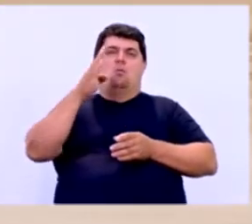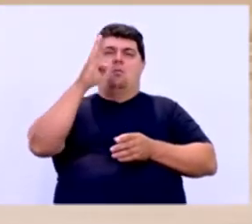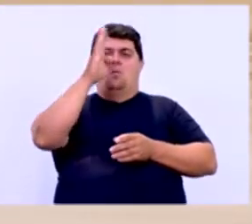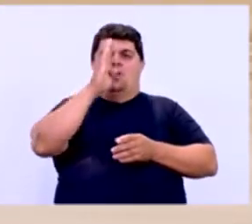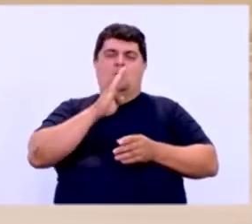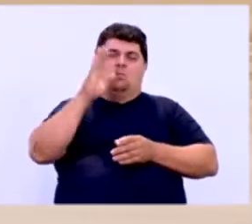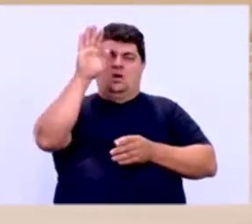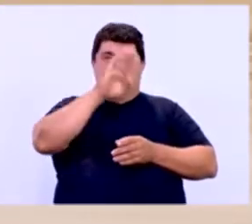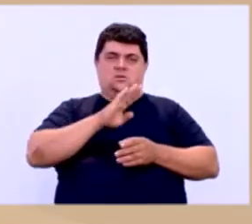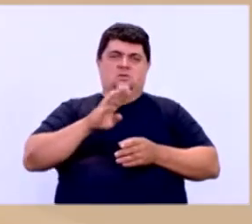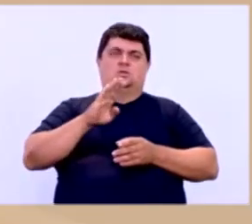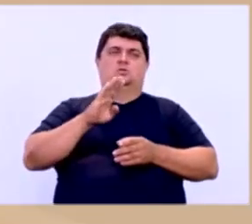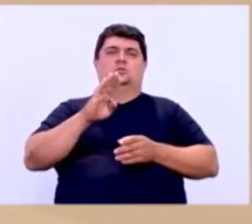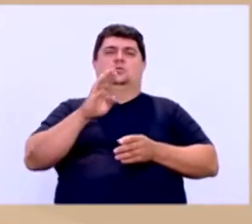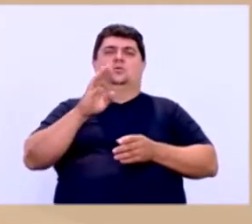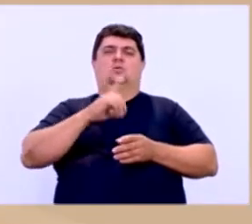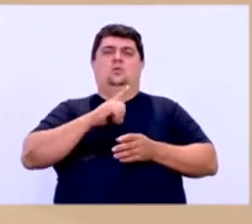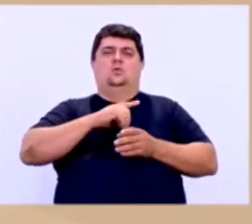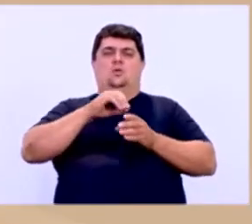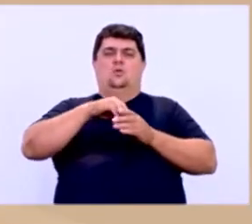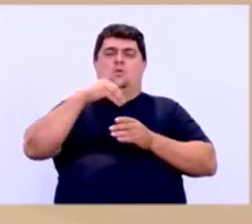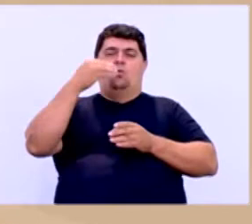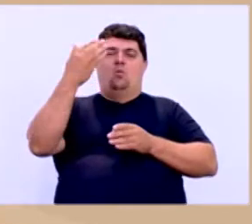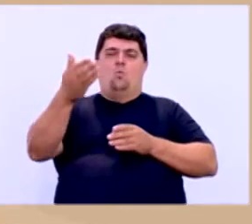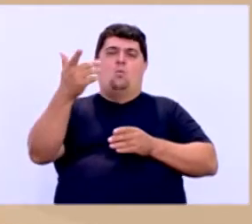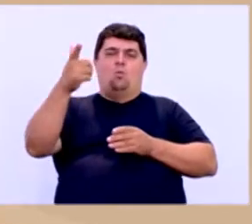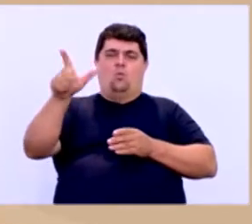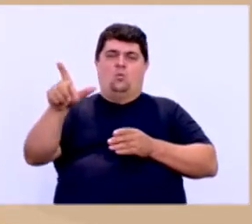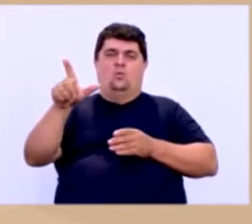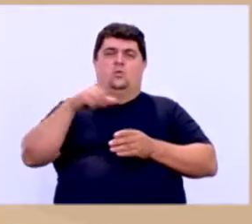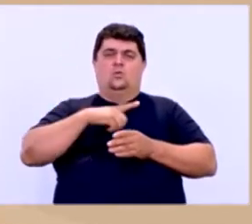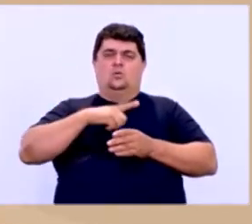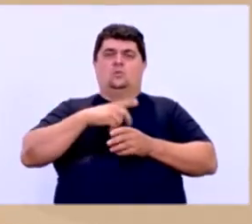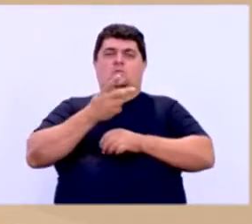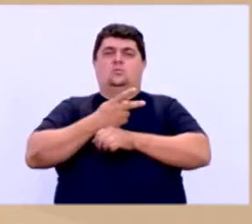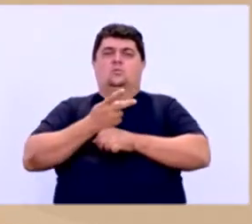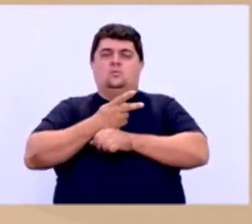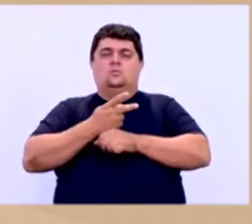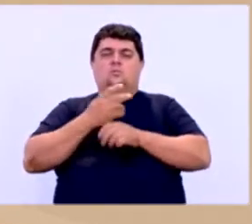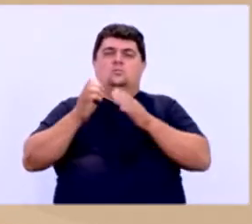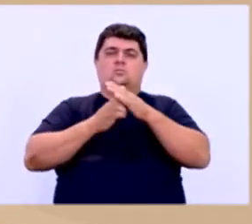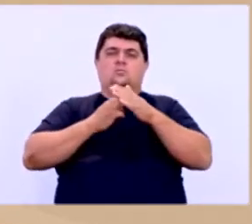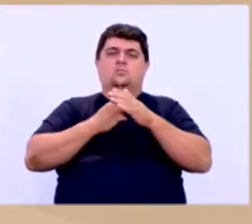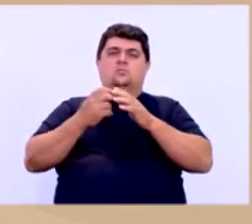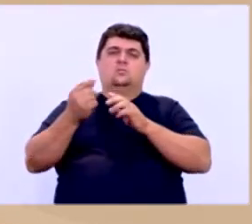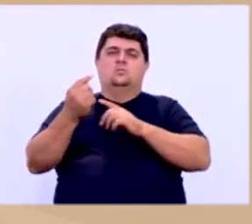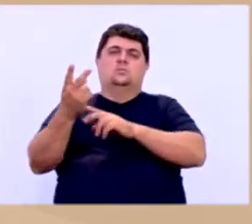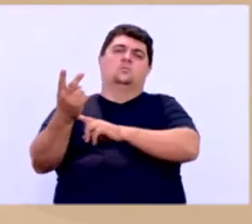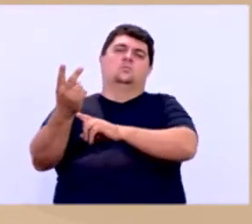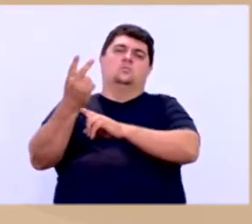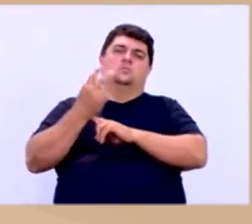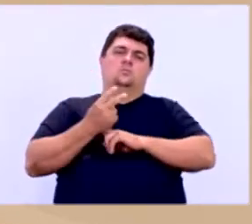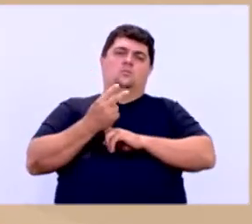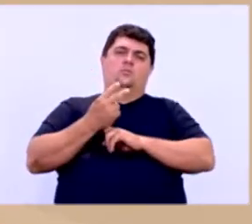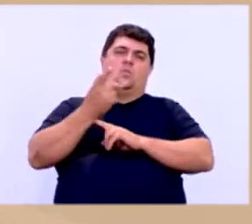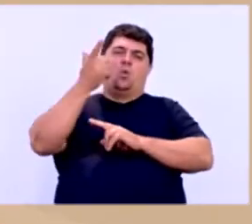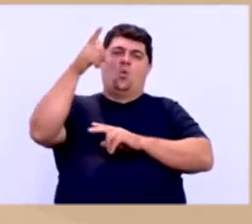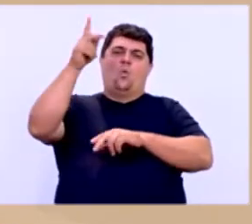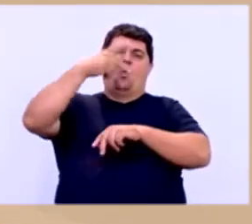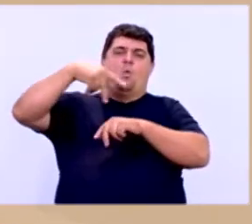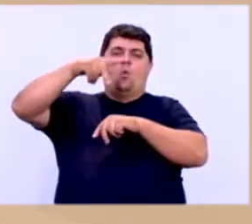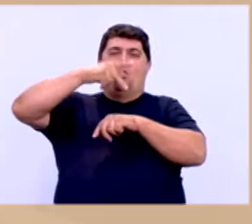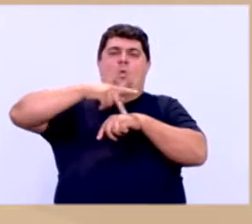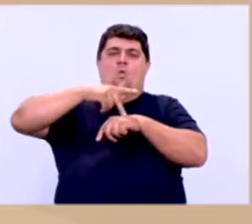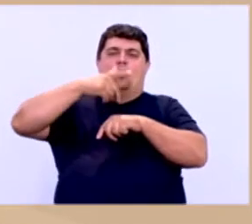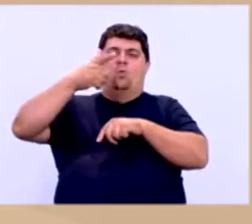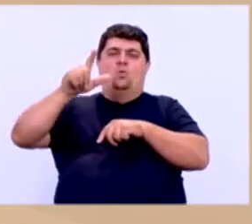né? Financiamento externo, quando a empresa ela busca um empréstimo para se financiar fora do Brasil, por